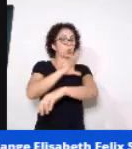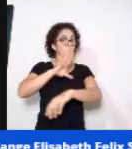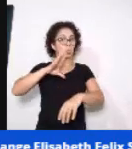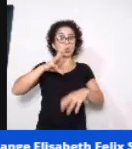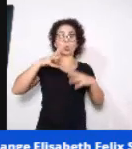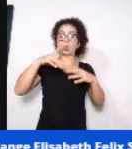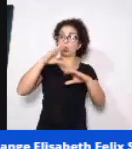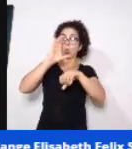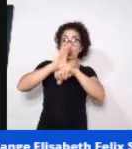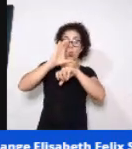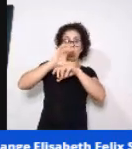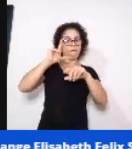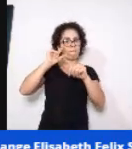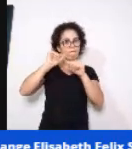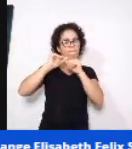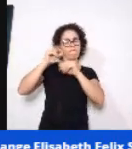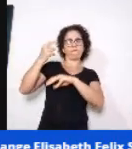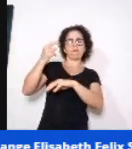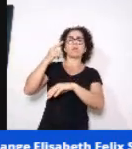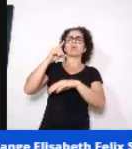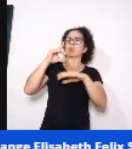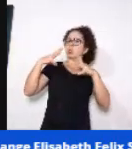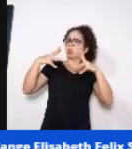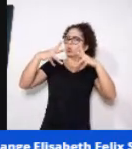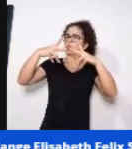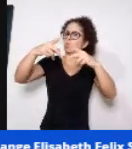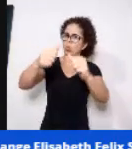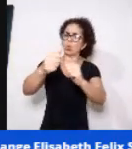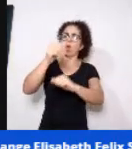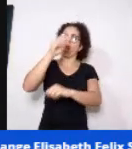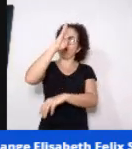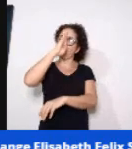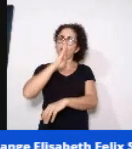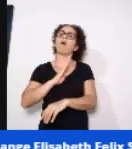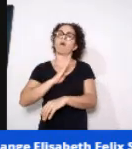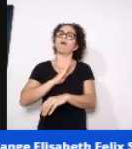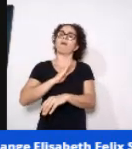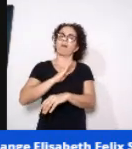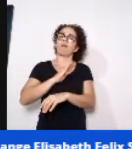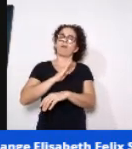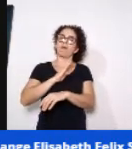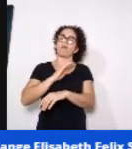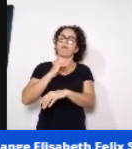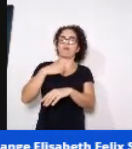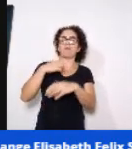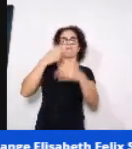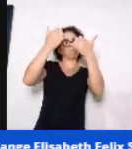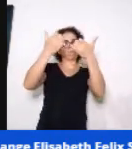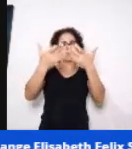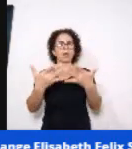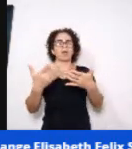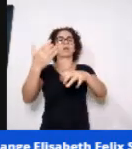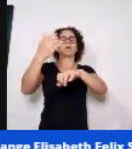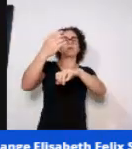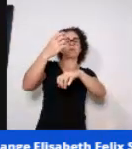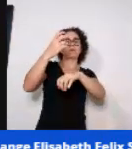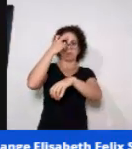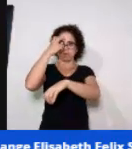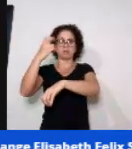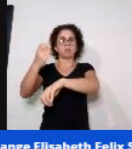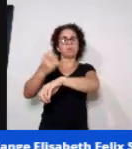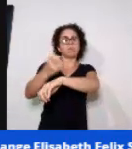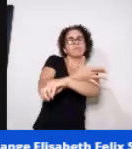a gente sabe que o Facebook e o Instagram, eles ouvem a gente, né? E aí eu falava sobre inteligência emocional em algum lugar do meu